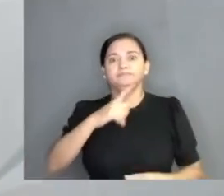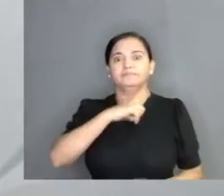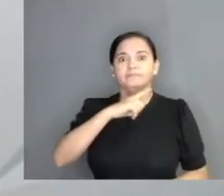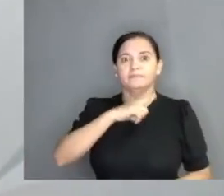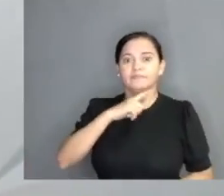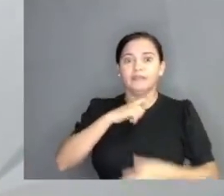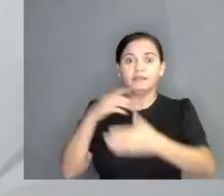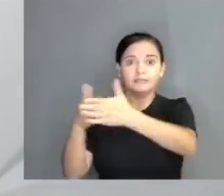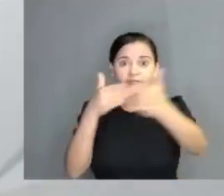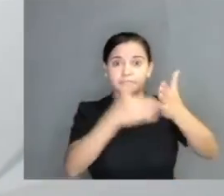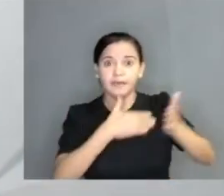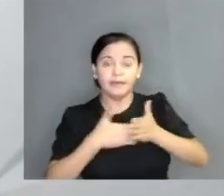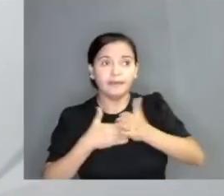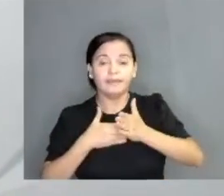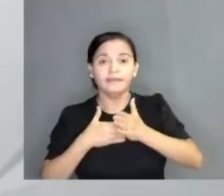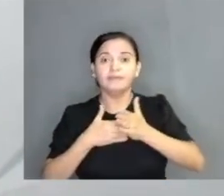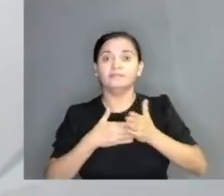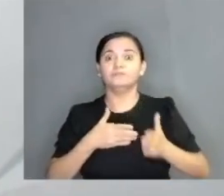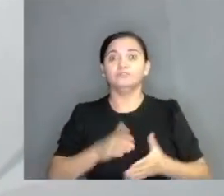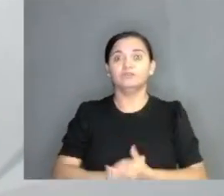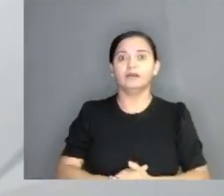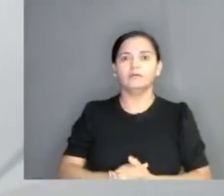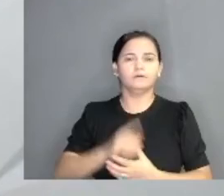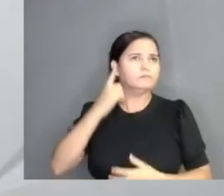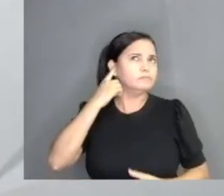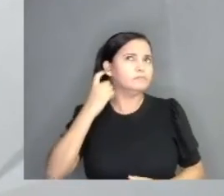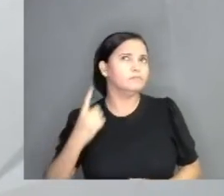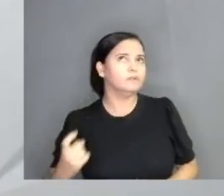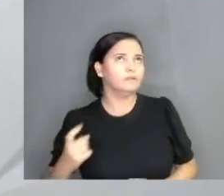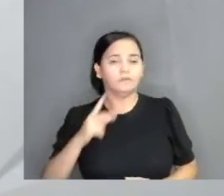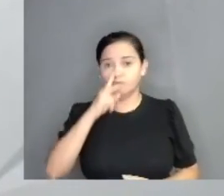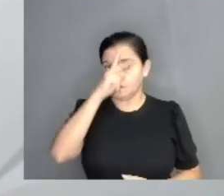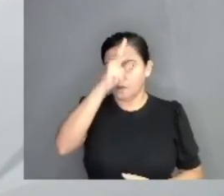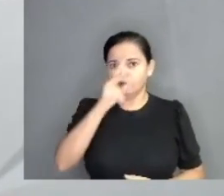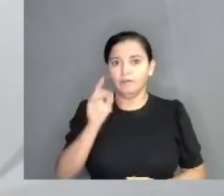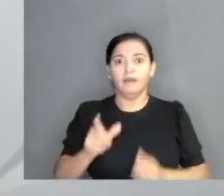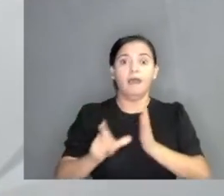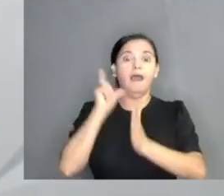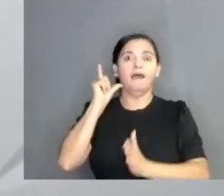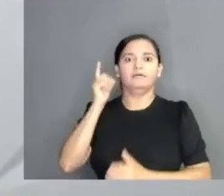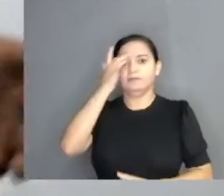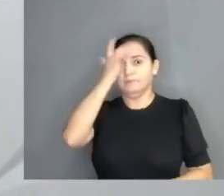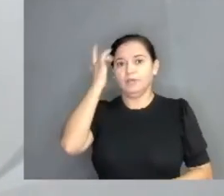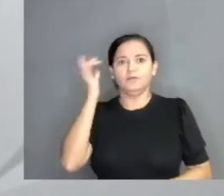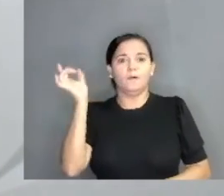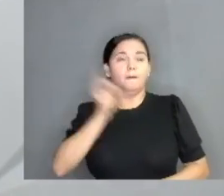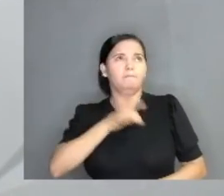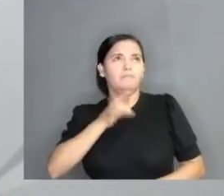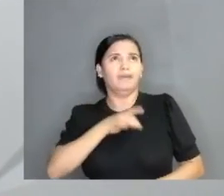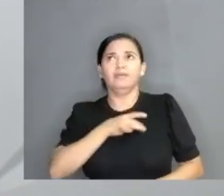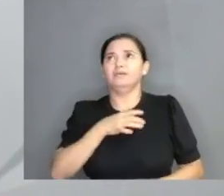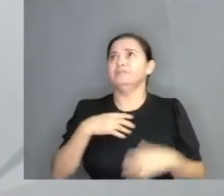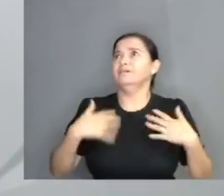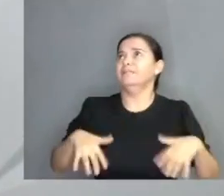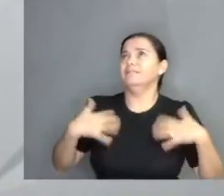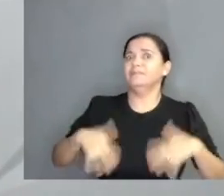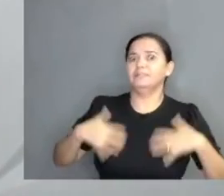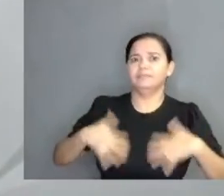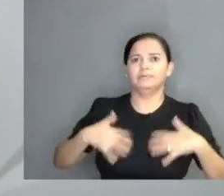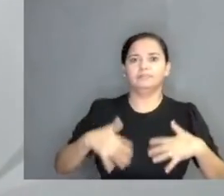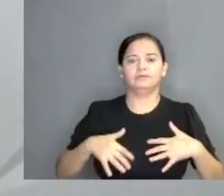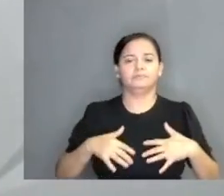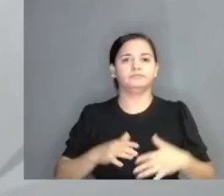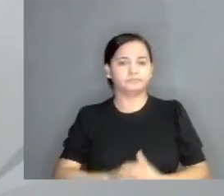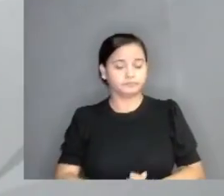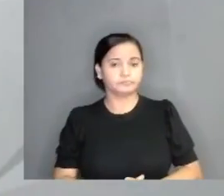todo aquele barulho ensurdecedor, que antes provocava medo, que antes provocava insegurança. Como vocês